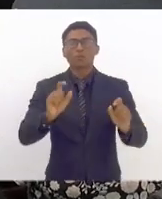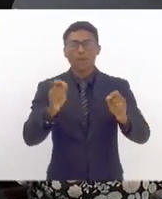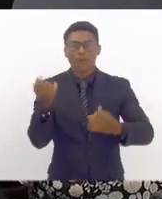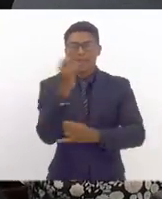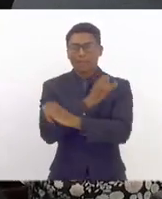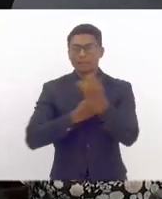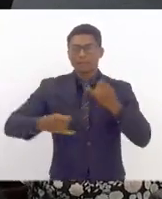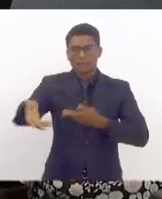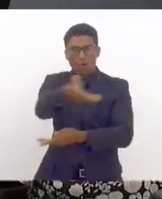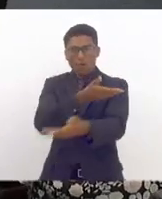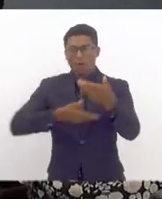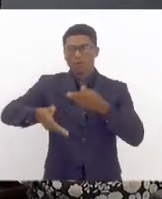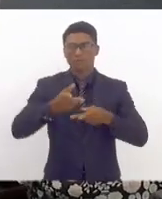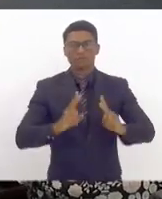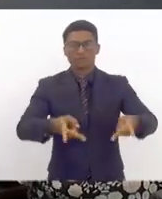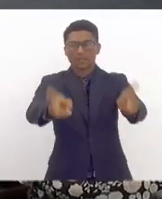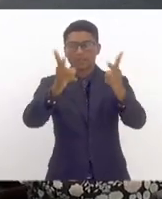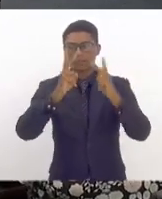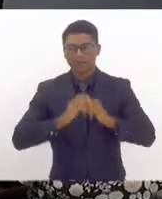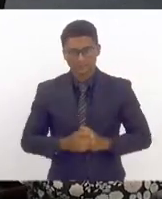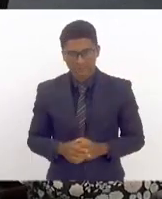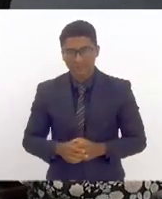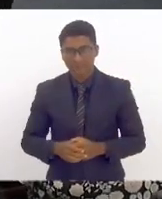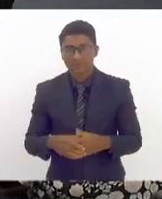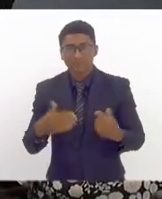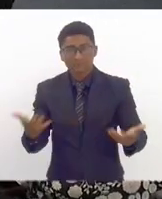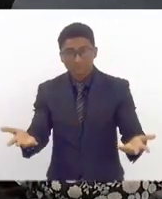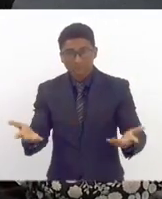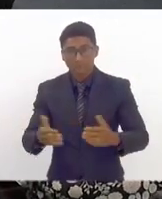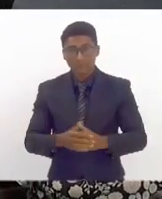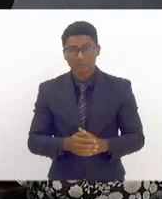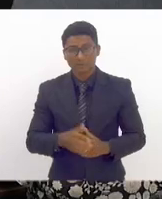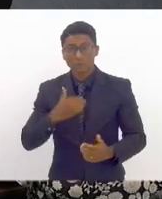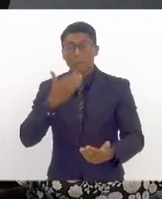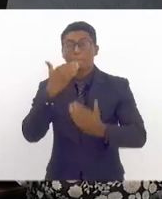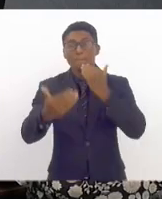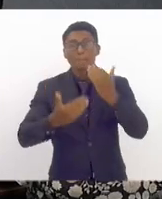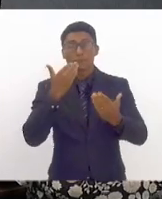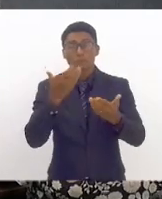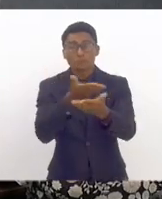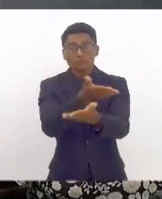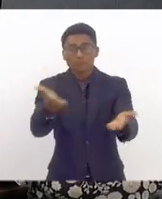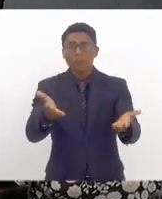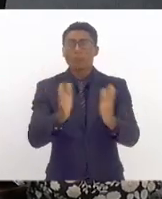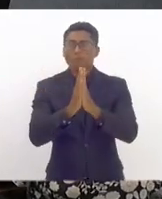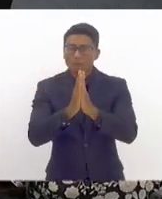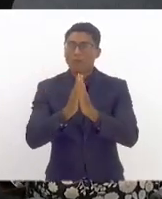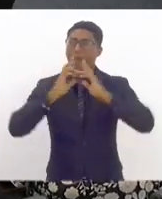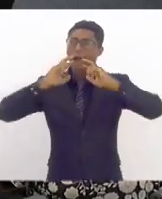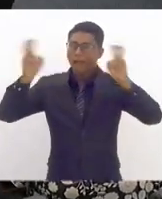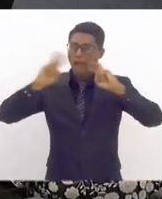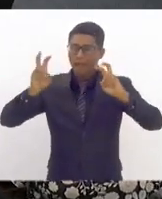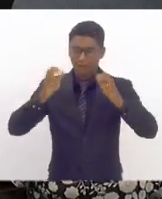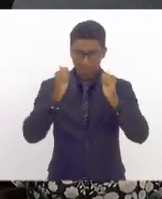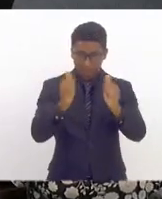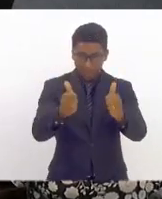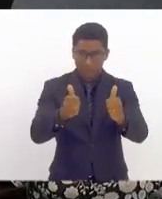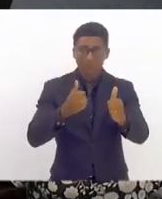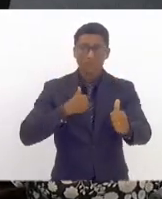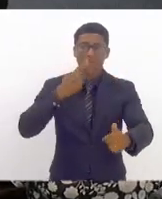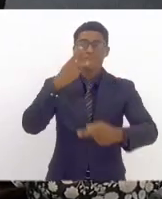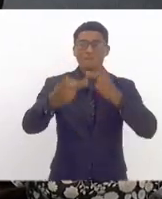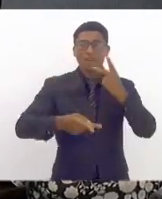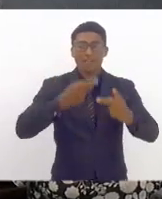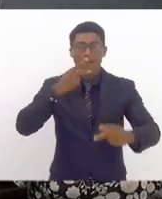energia sempre sempre troca de energia então eu vou pedir para vocês fazer um pouquinho só de barulho Tá bom e quando eu falar